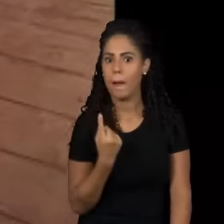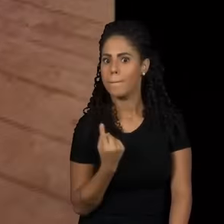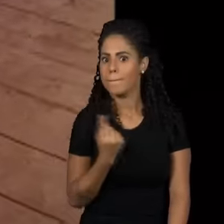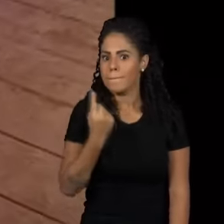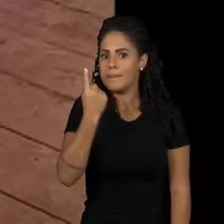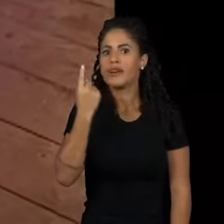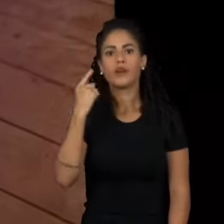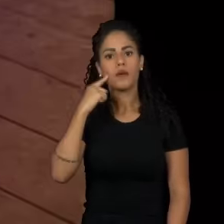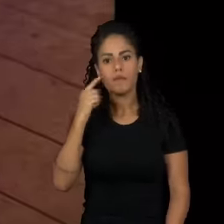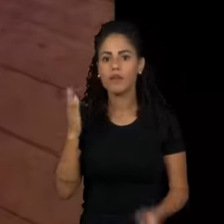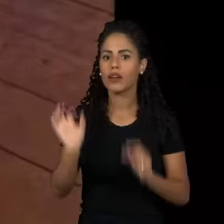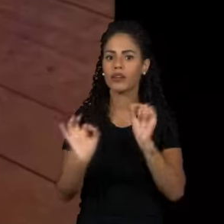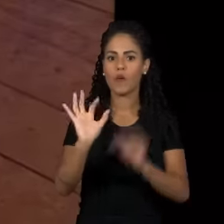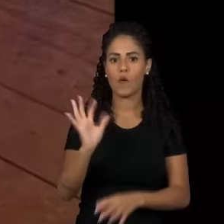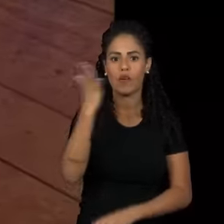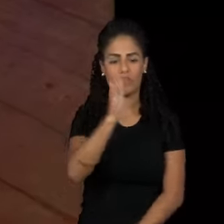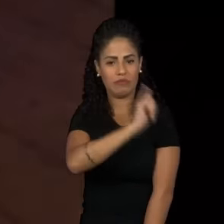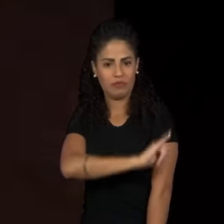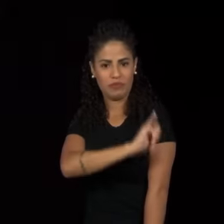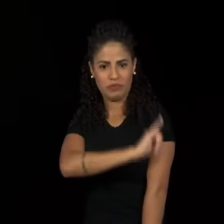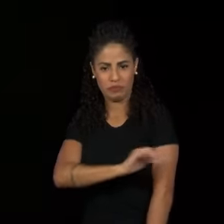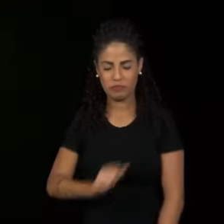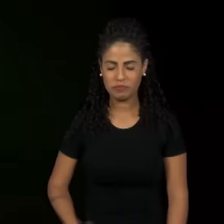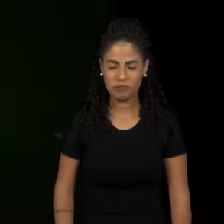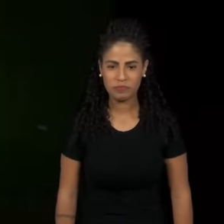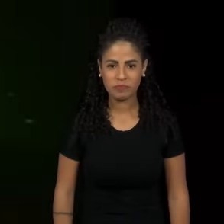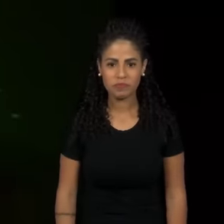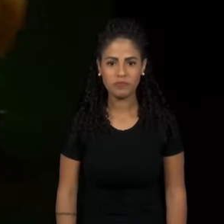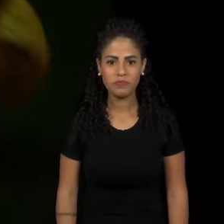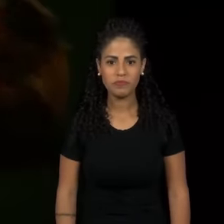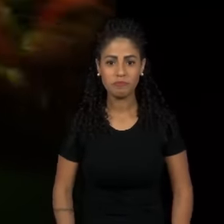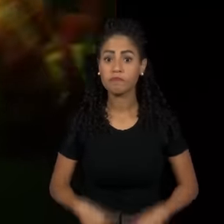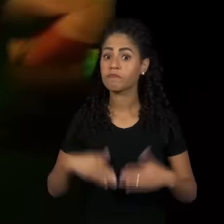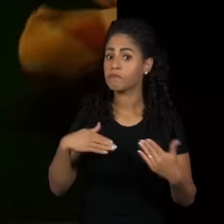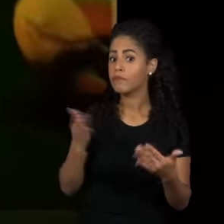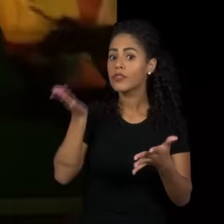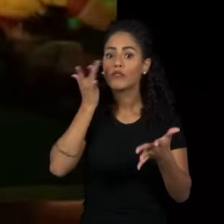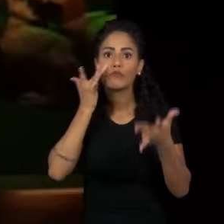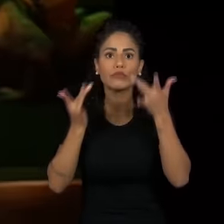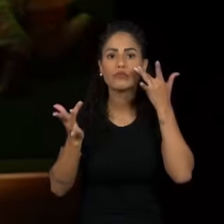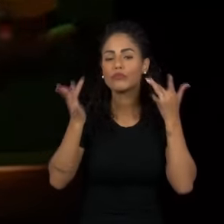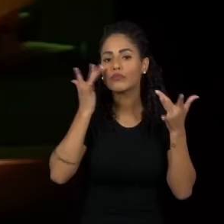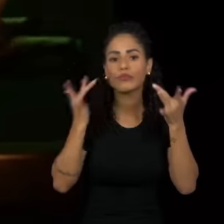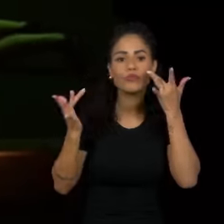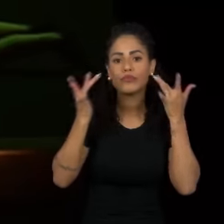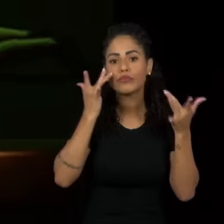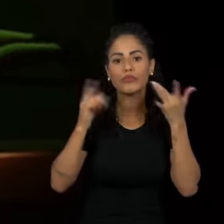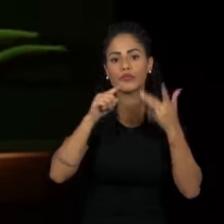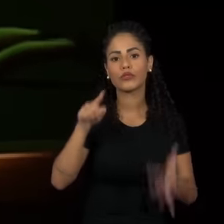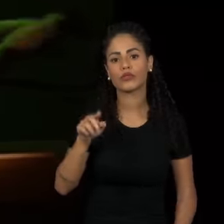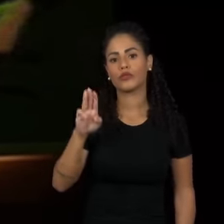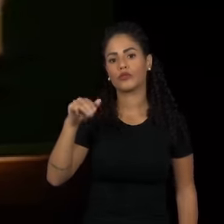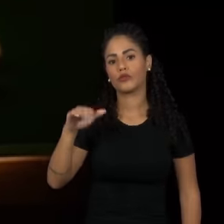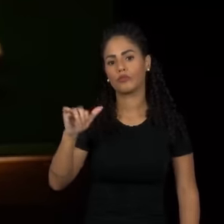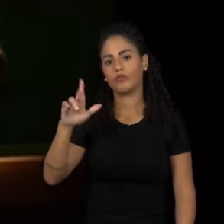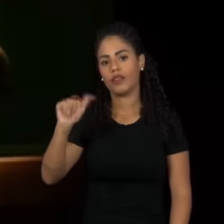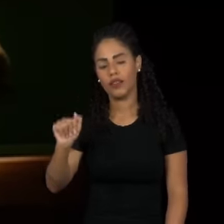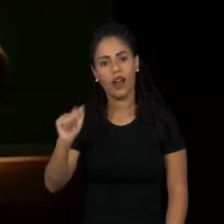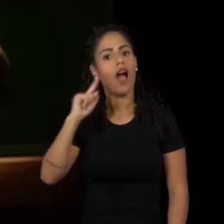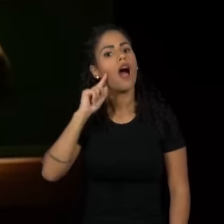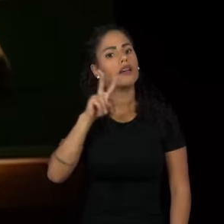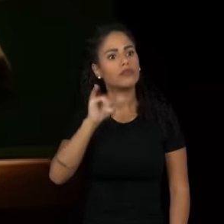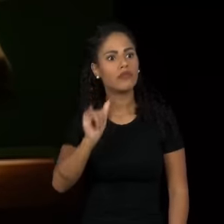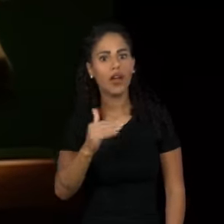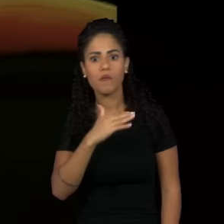suas tragédias cariocas. Na trama, Zulmira, a protagonista, acredita que morrerá